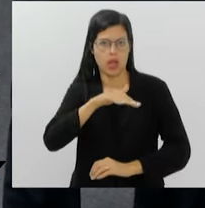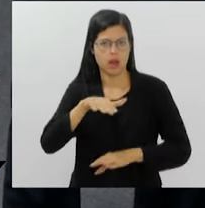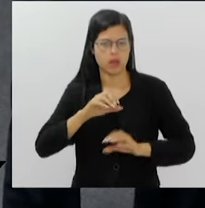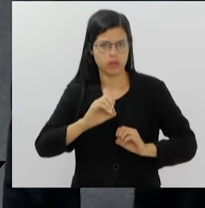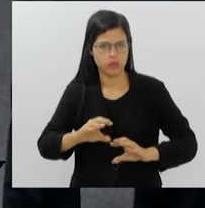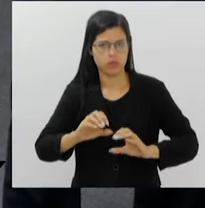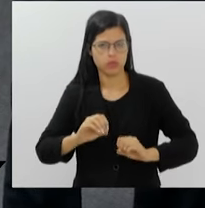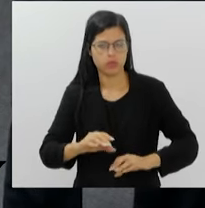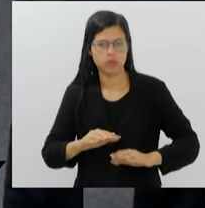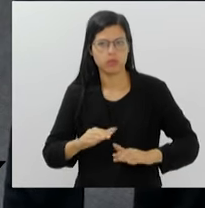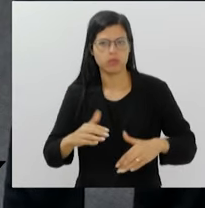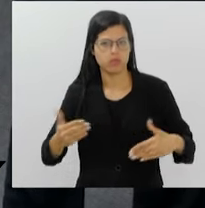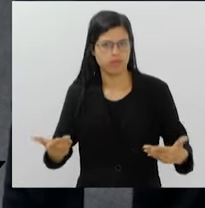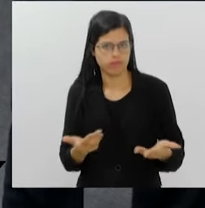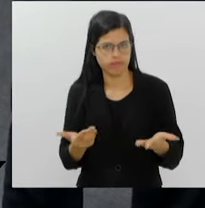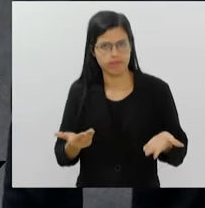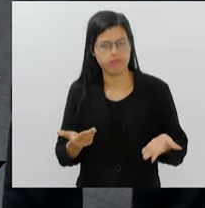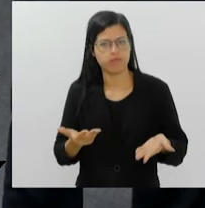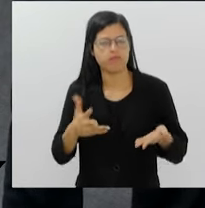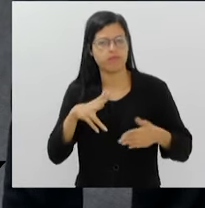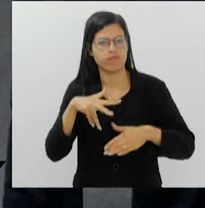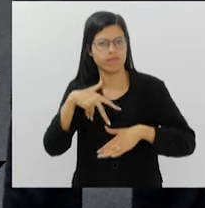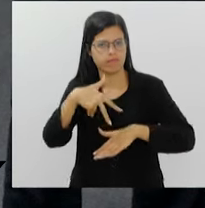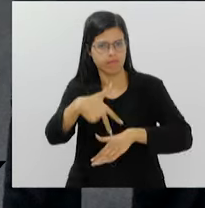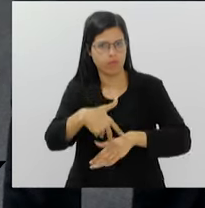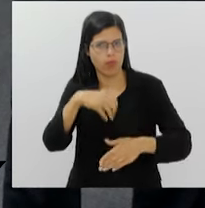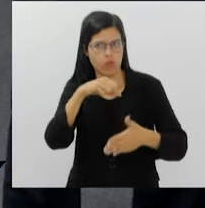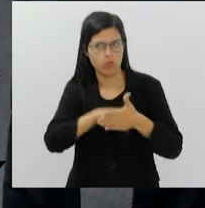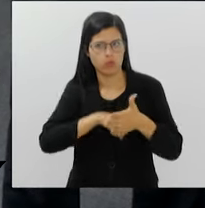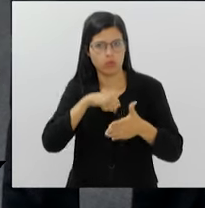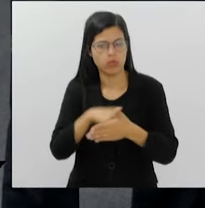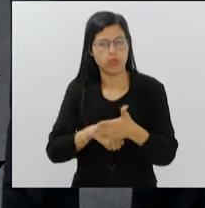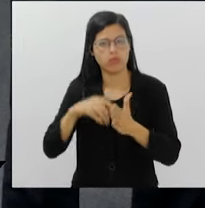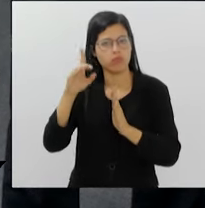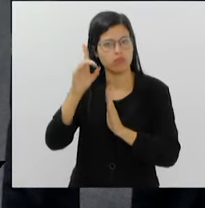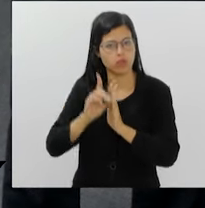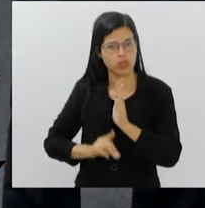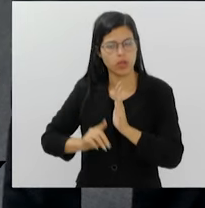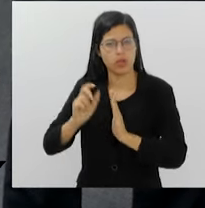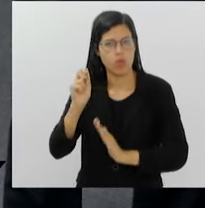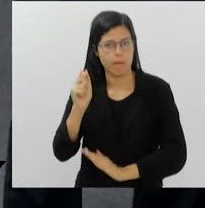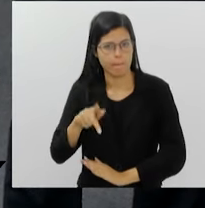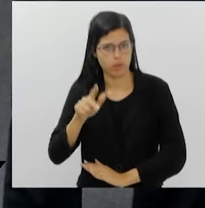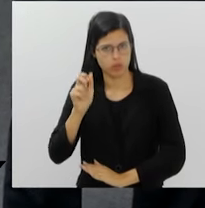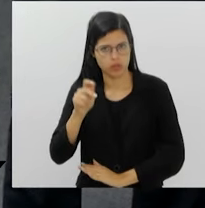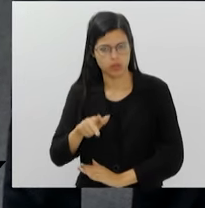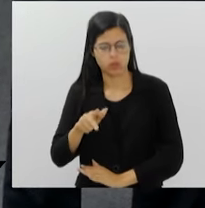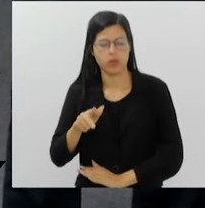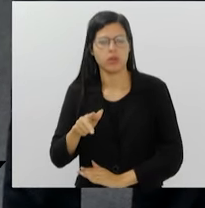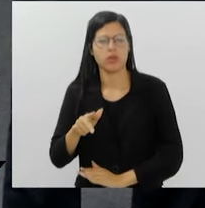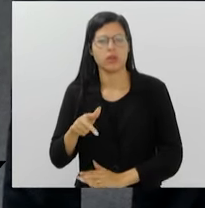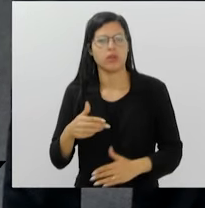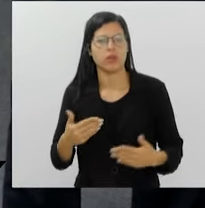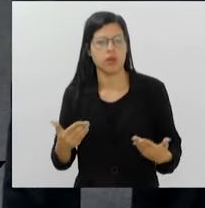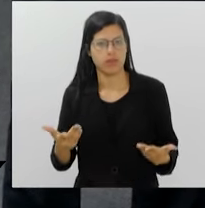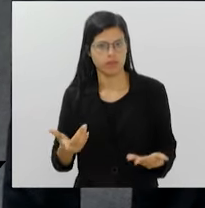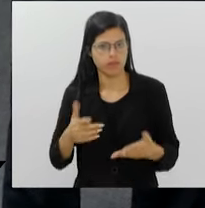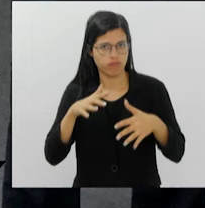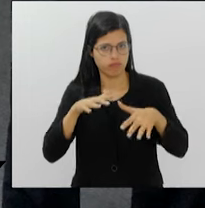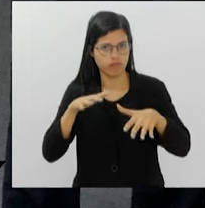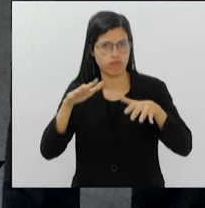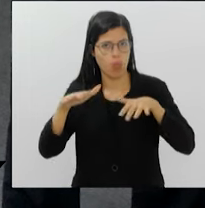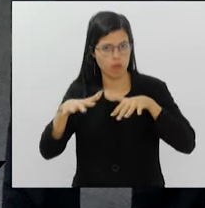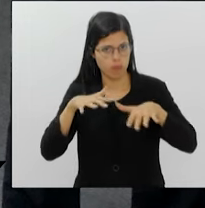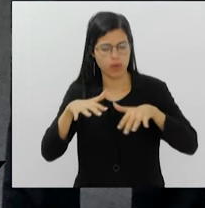mobilizaram para lutar pelo direito à previdência, pelo direito à aposentadoria. Essa é uma mobilização muito